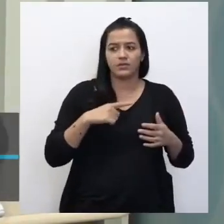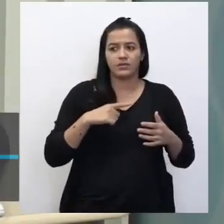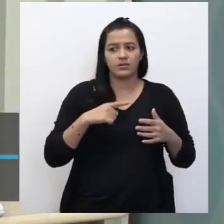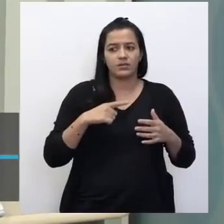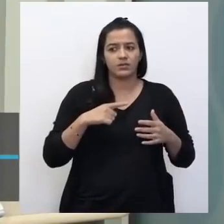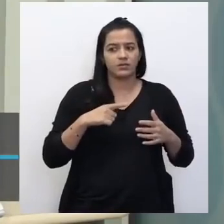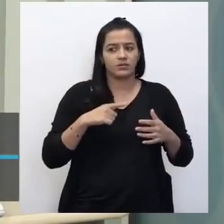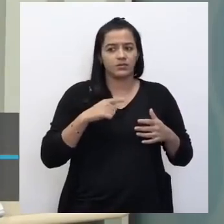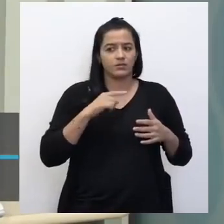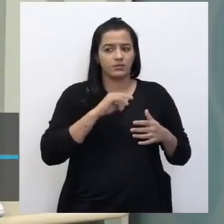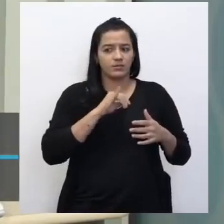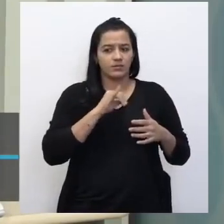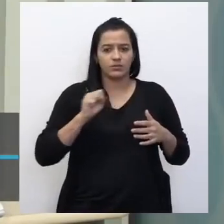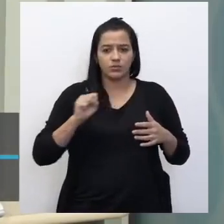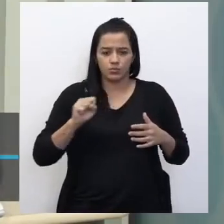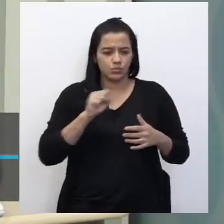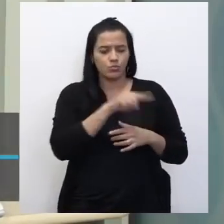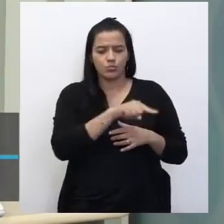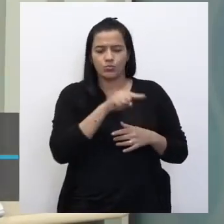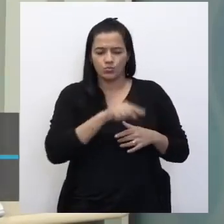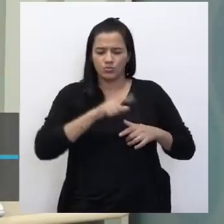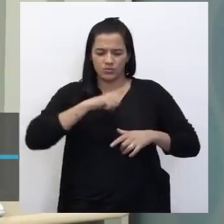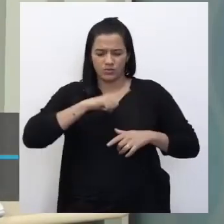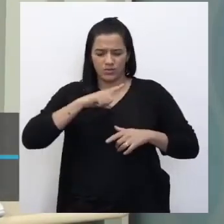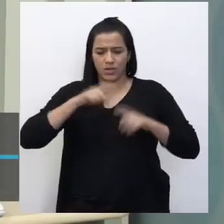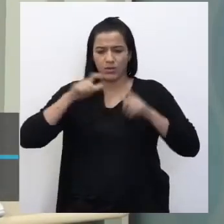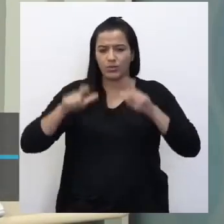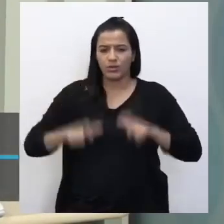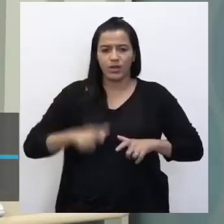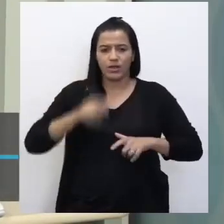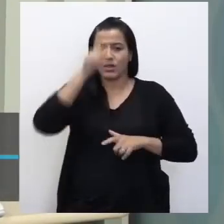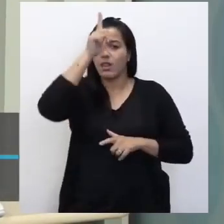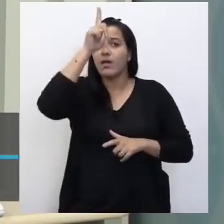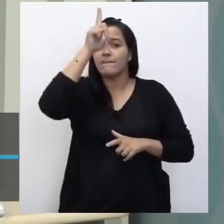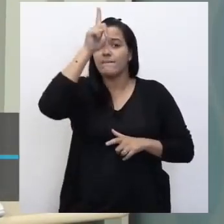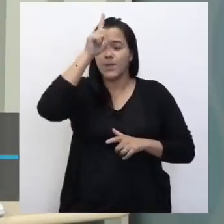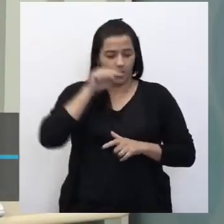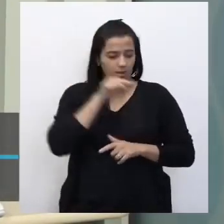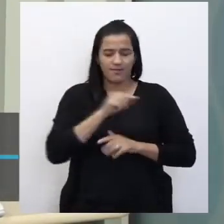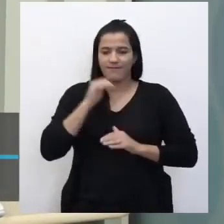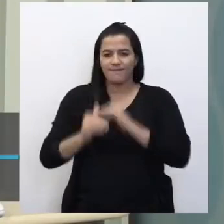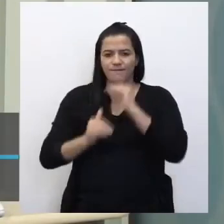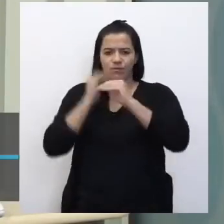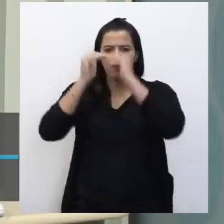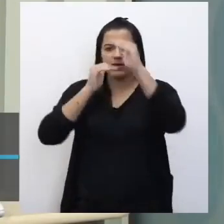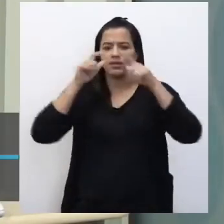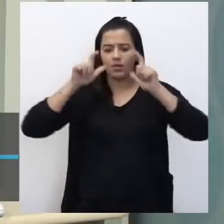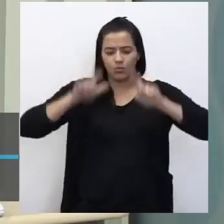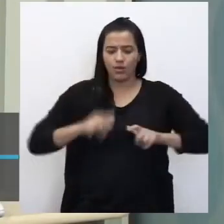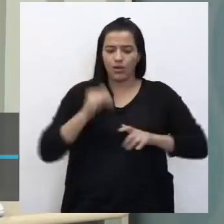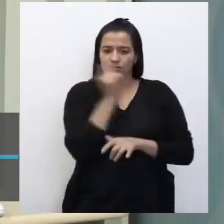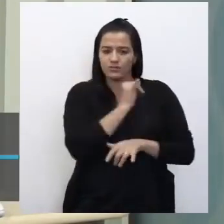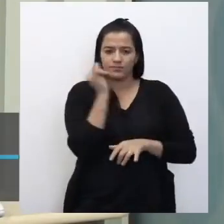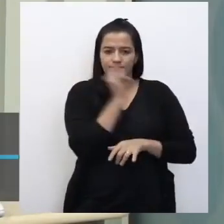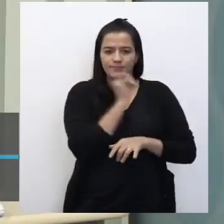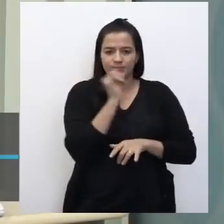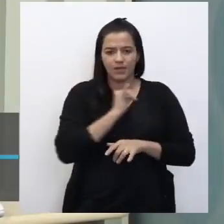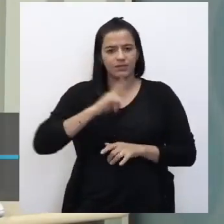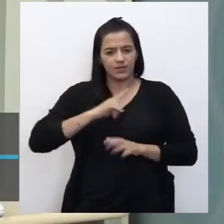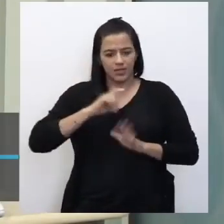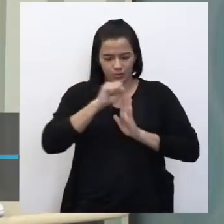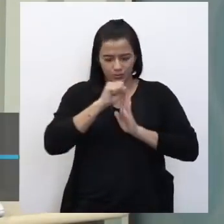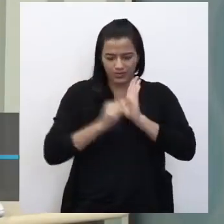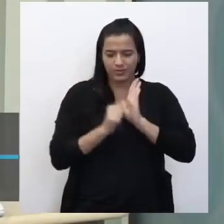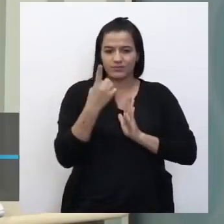que o Gall era um médico alemão, é isso que o Lombroso está desenvolvendo na Itália no decorrer do século